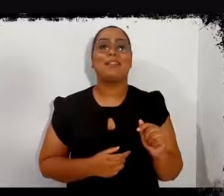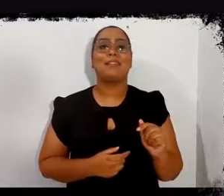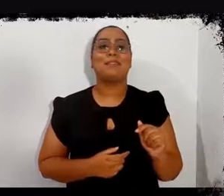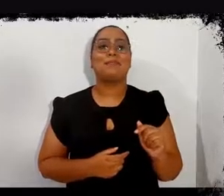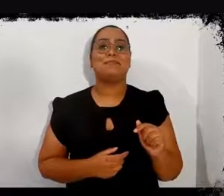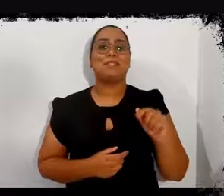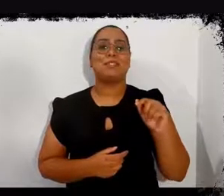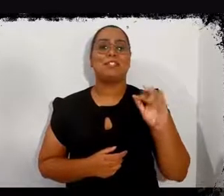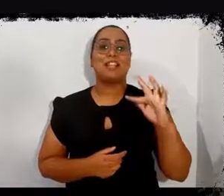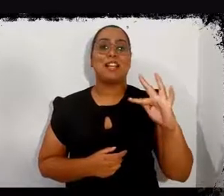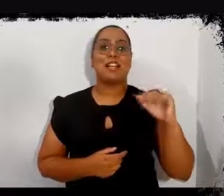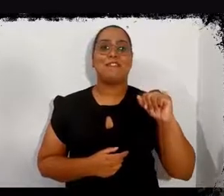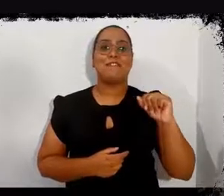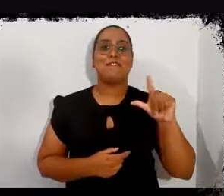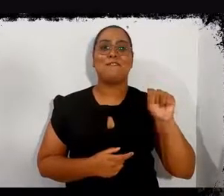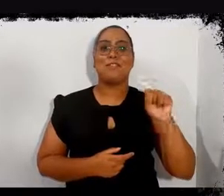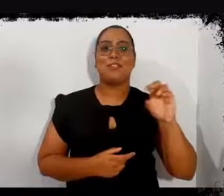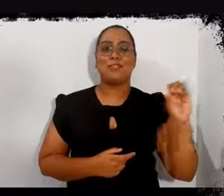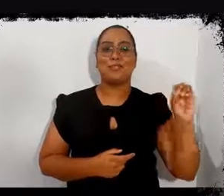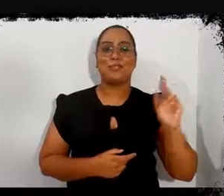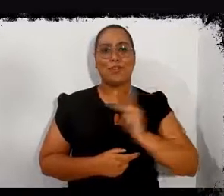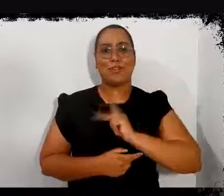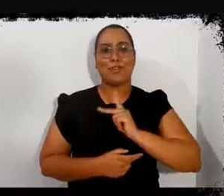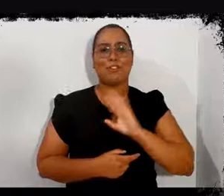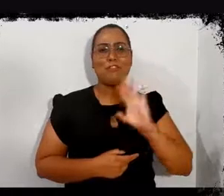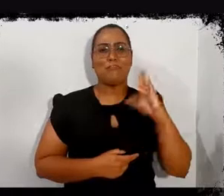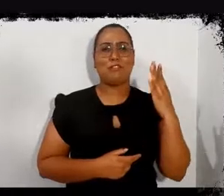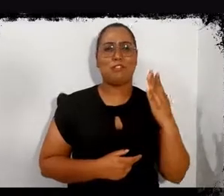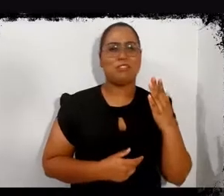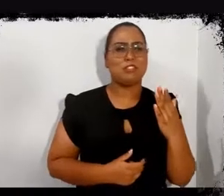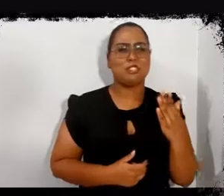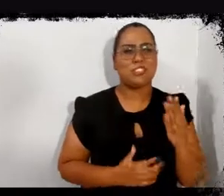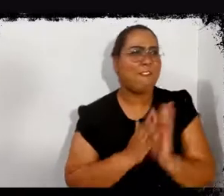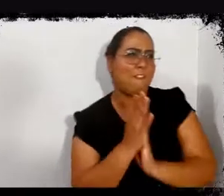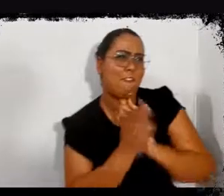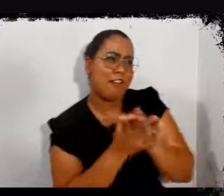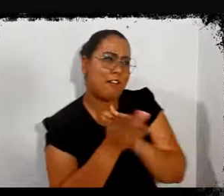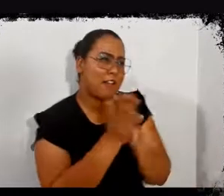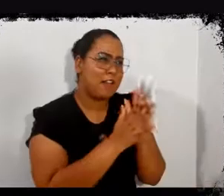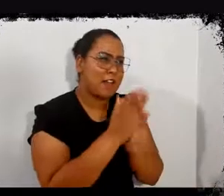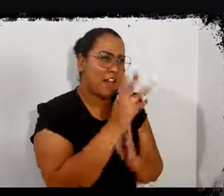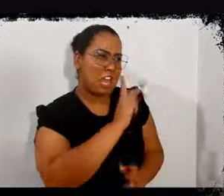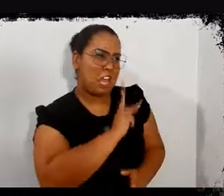as 7 esferas de ação encontradas por Propp,